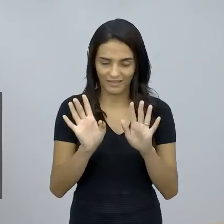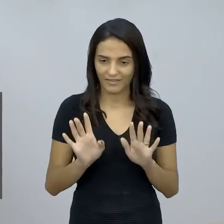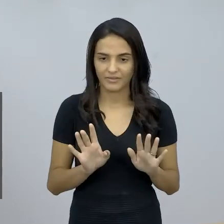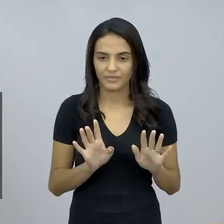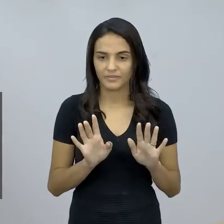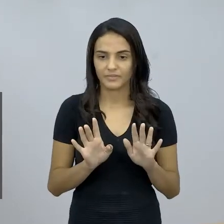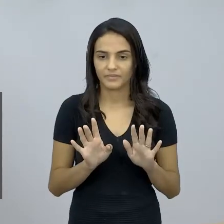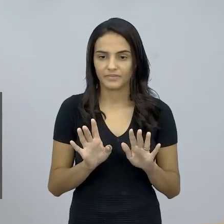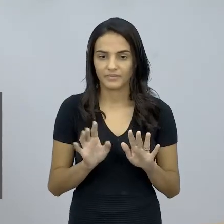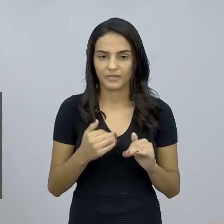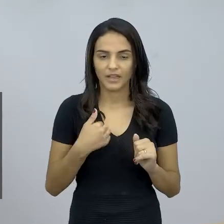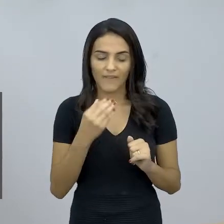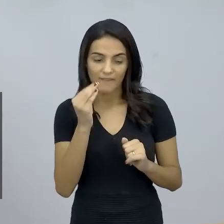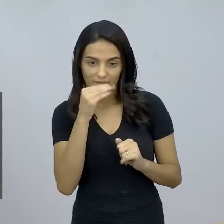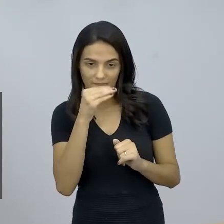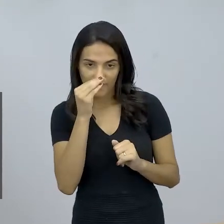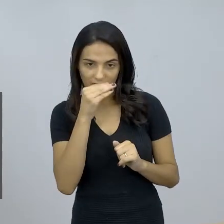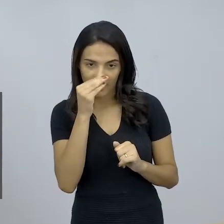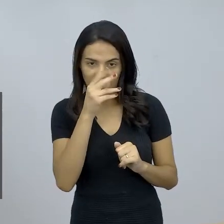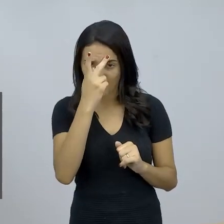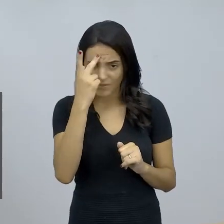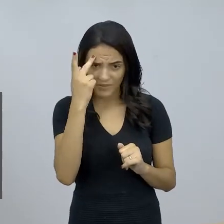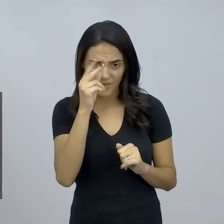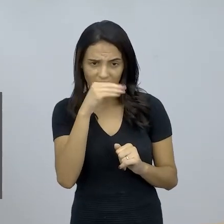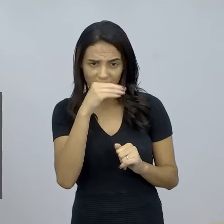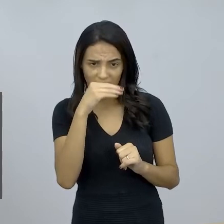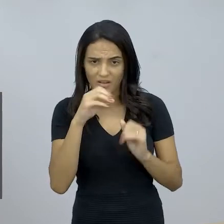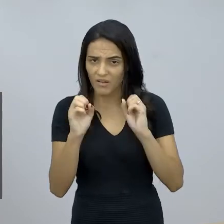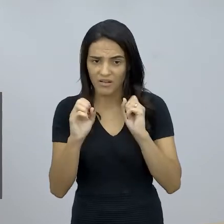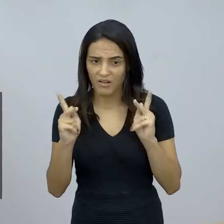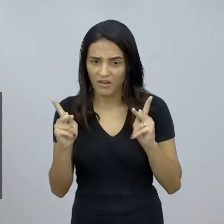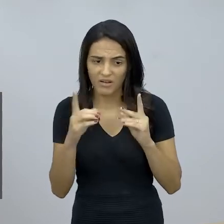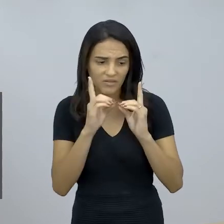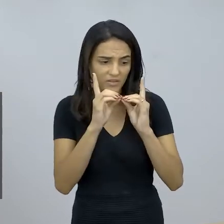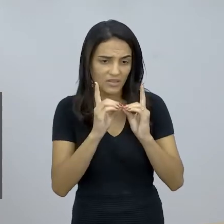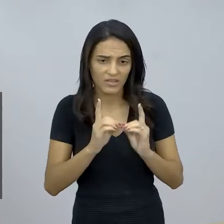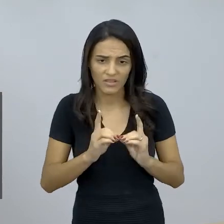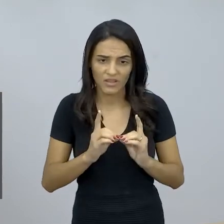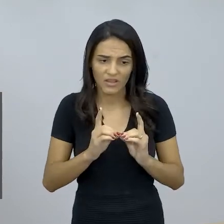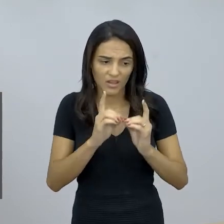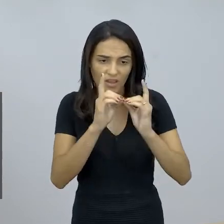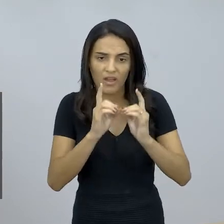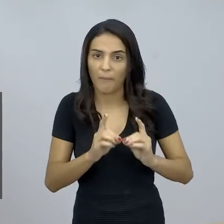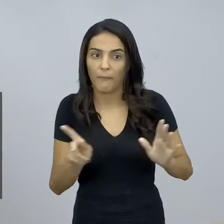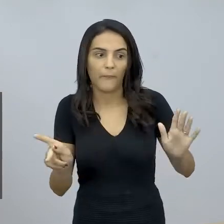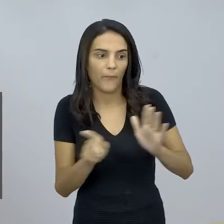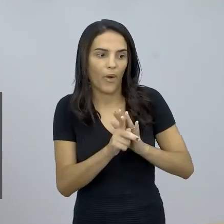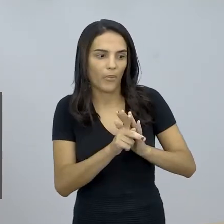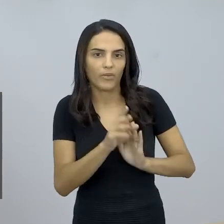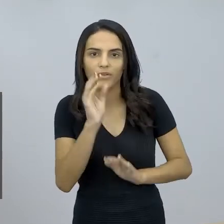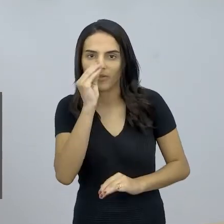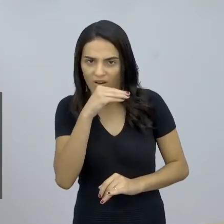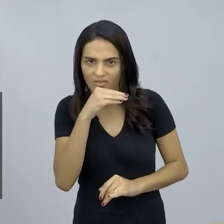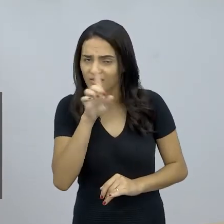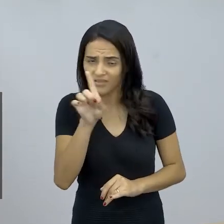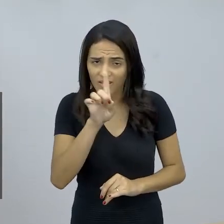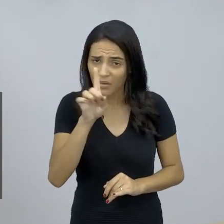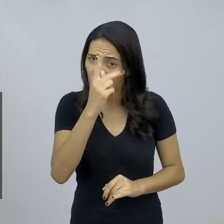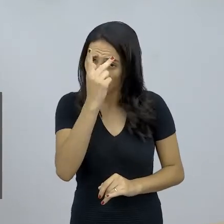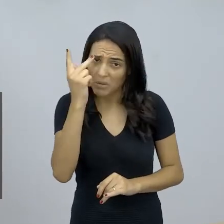de... A fragilidade, se a pessoa é frágil, ela pode não ser deficiente. A deficiência não é a deficiência que lhe torna